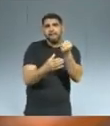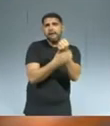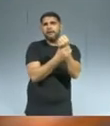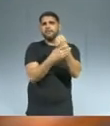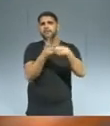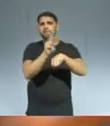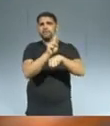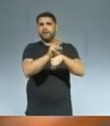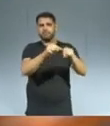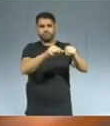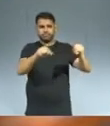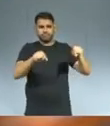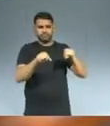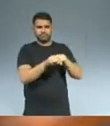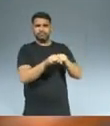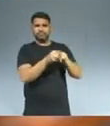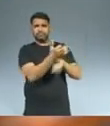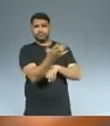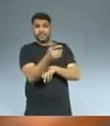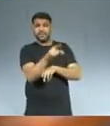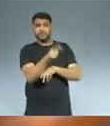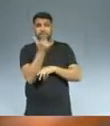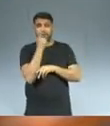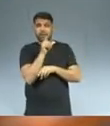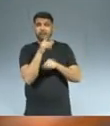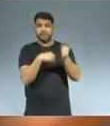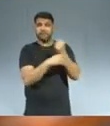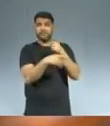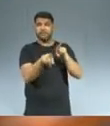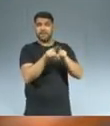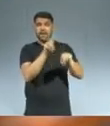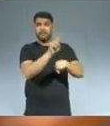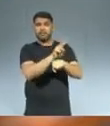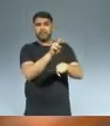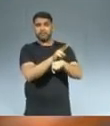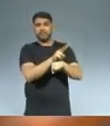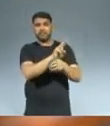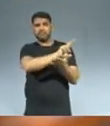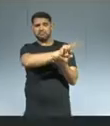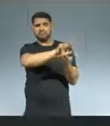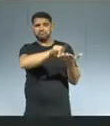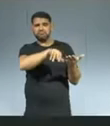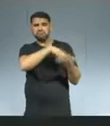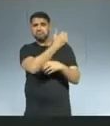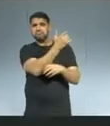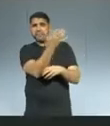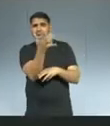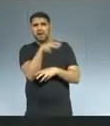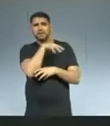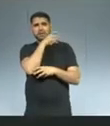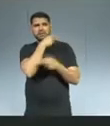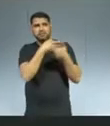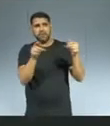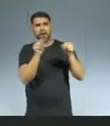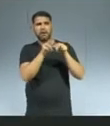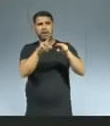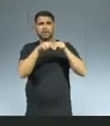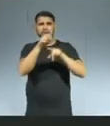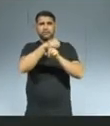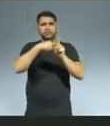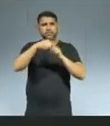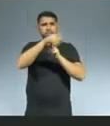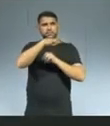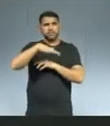garantir a reserva legal e sua garante também a preservação da nossa biodiversidade a dá a questão